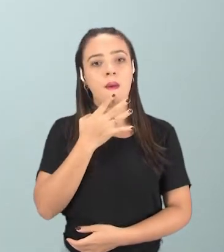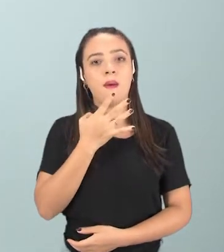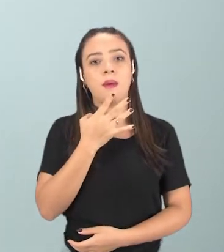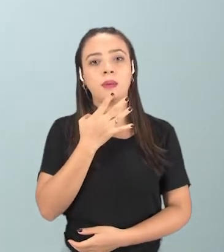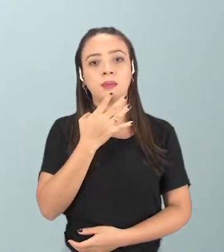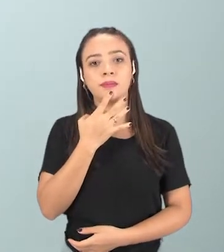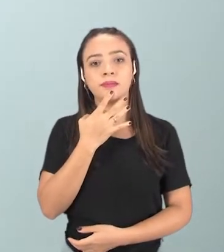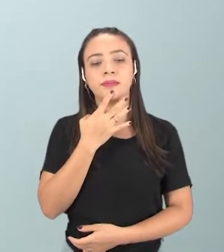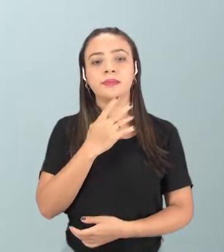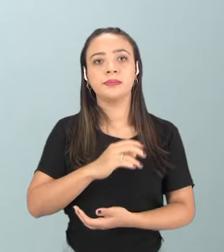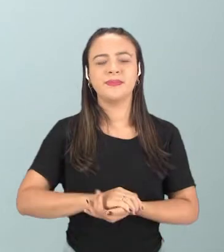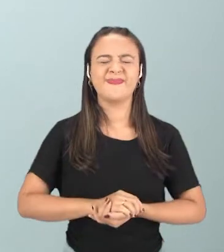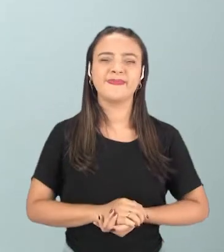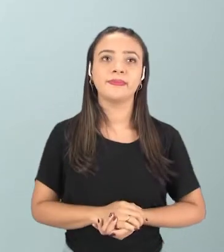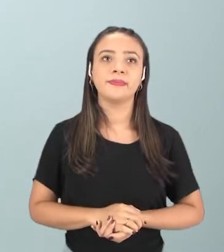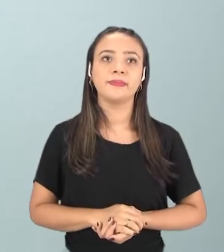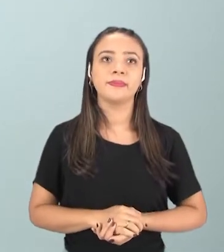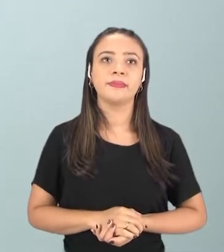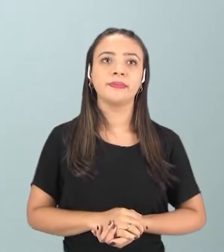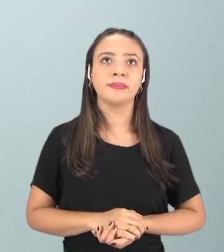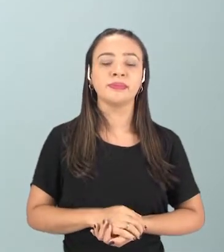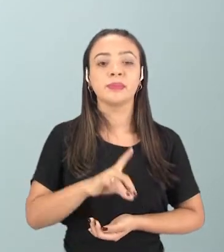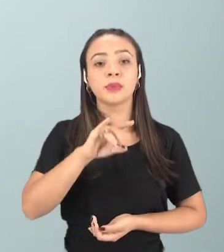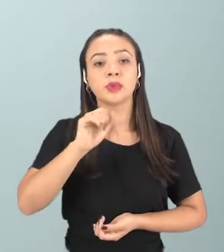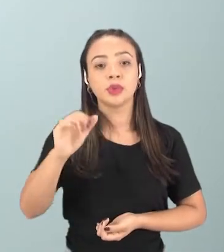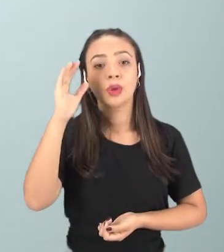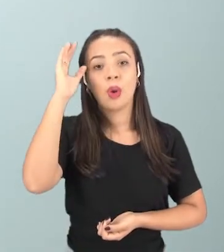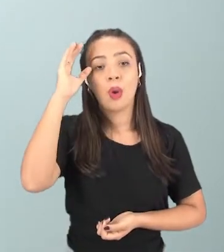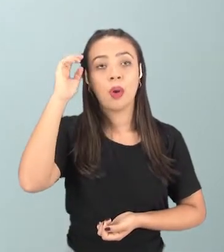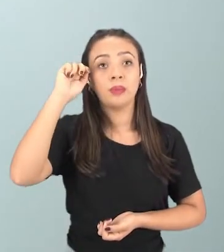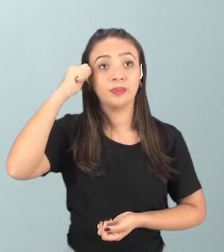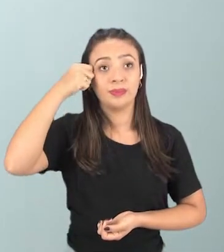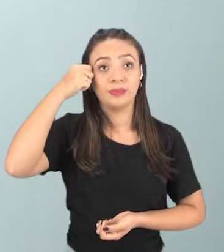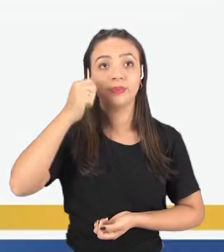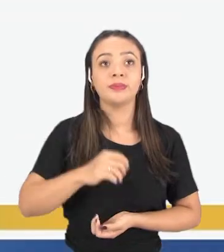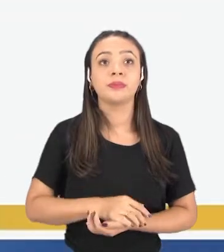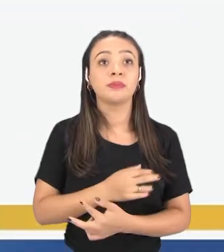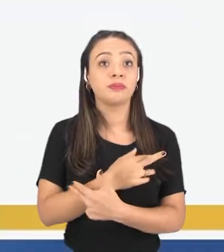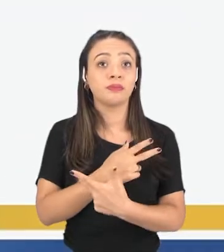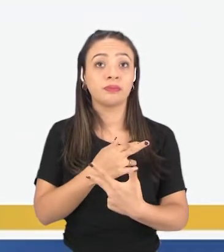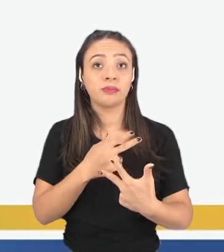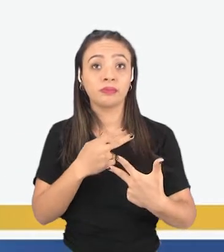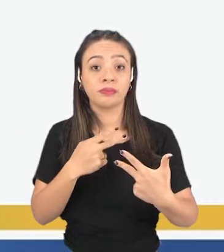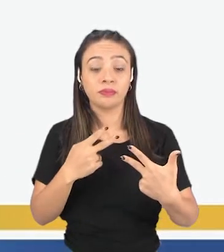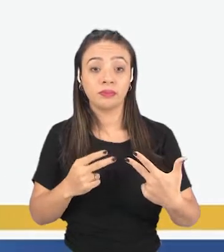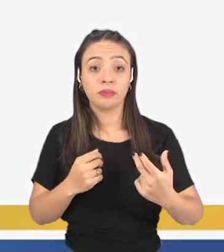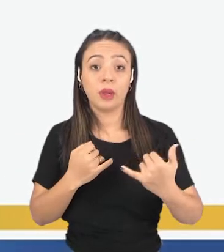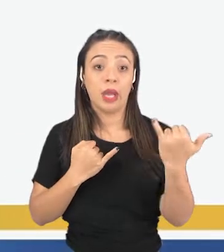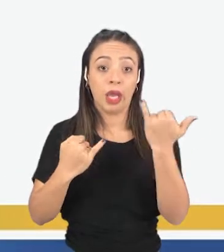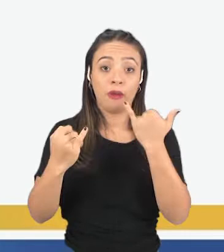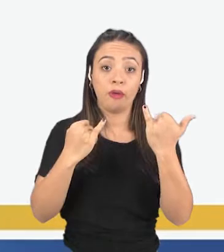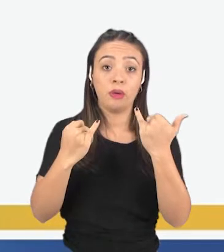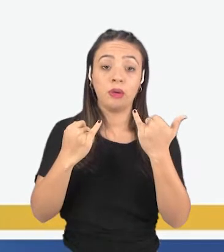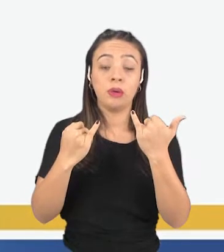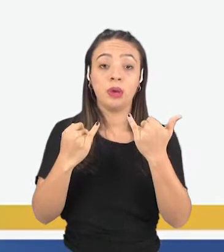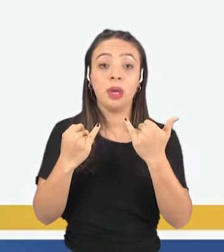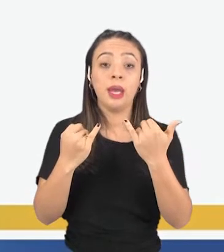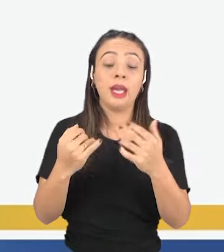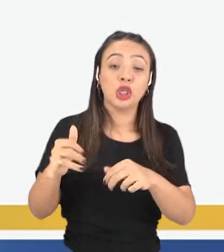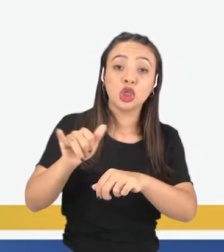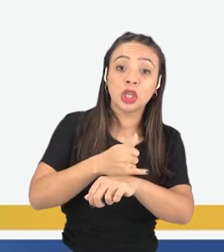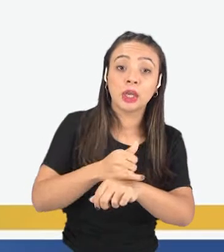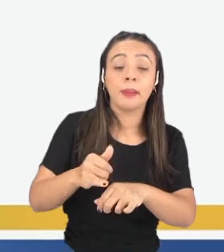a ensinar a nós. Dia da Consciência Negra. Várias medidas foram tomadas para promover uma